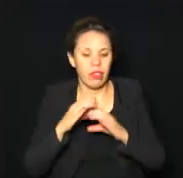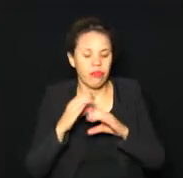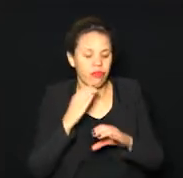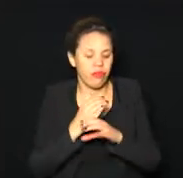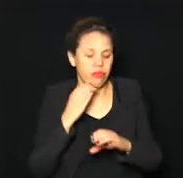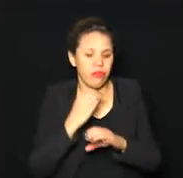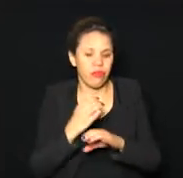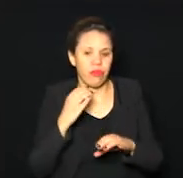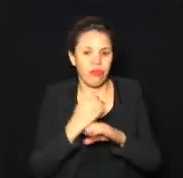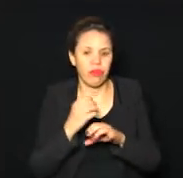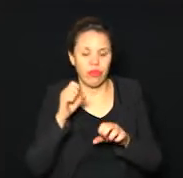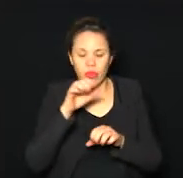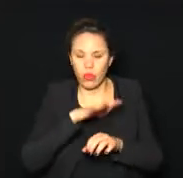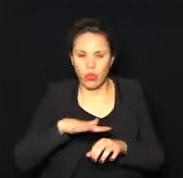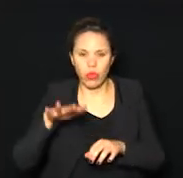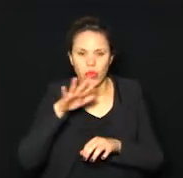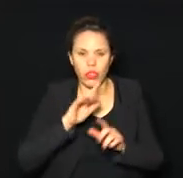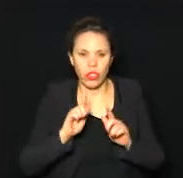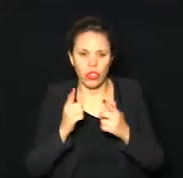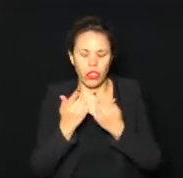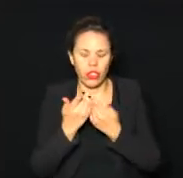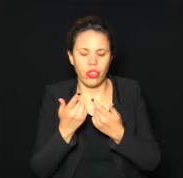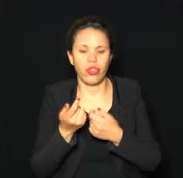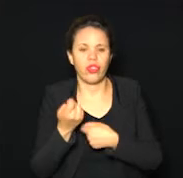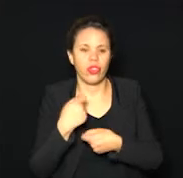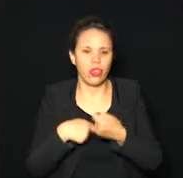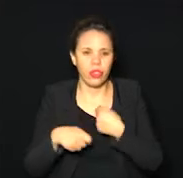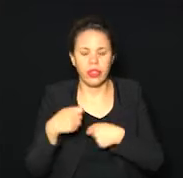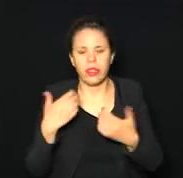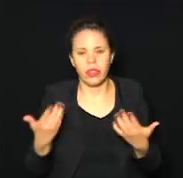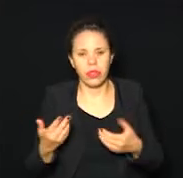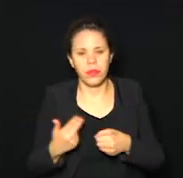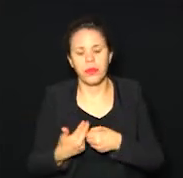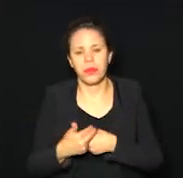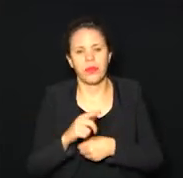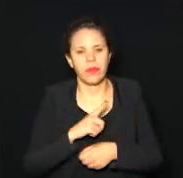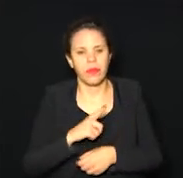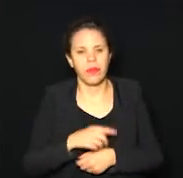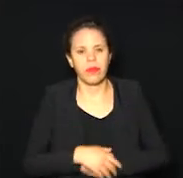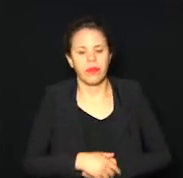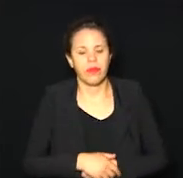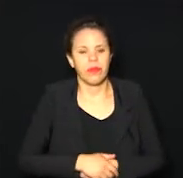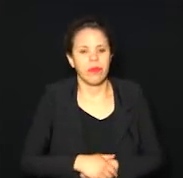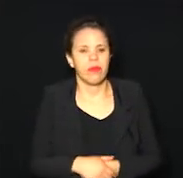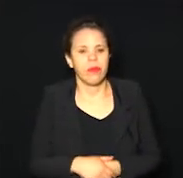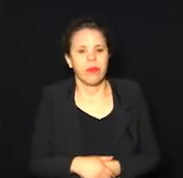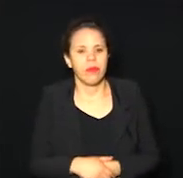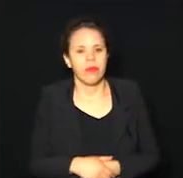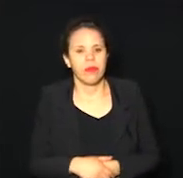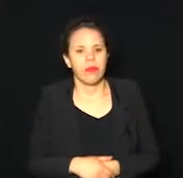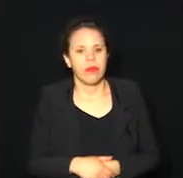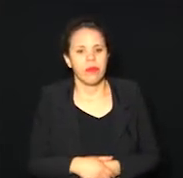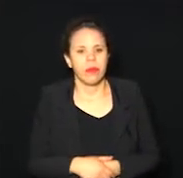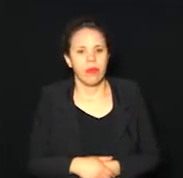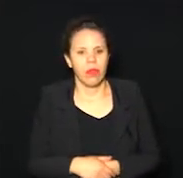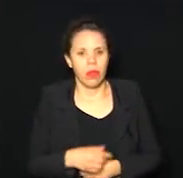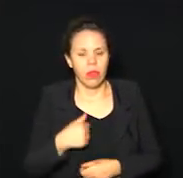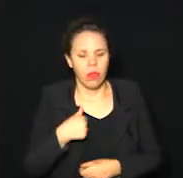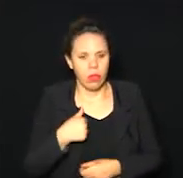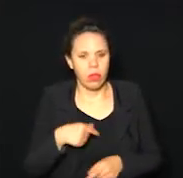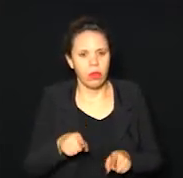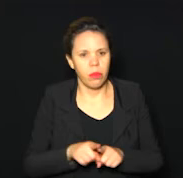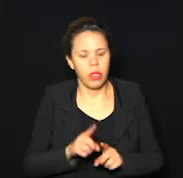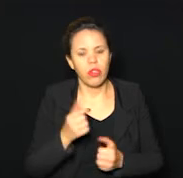em toda essa gestão, pelo menos nessa gestão Knobel, né? que é a gestão que eu também estou na